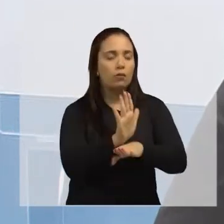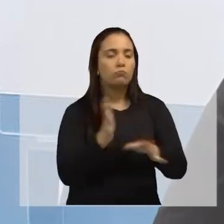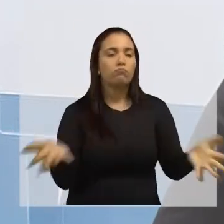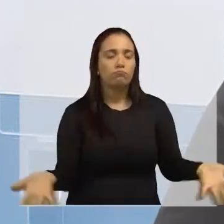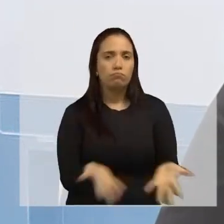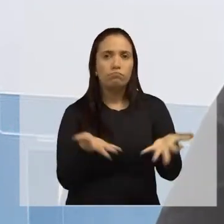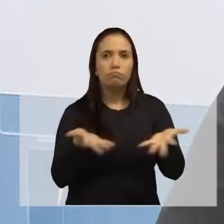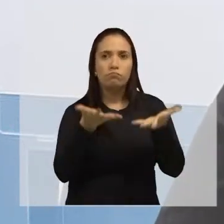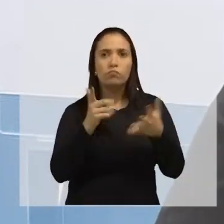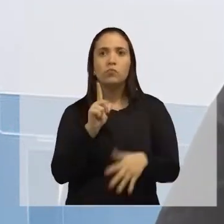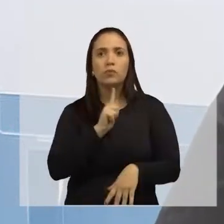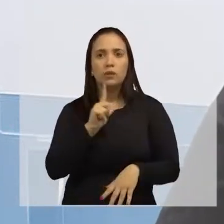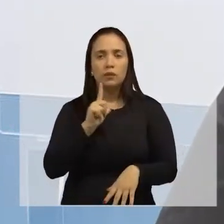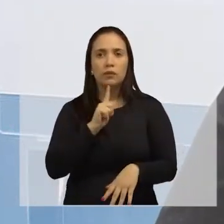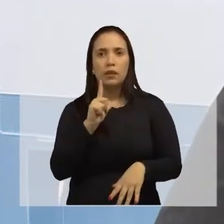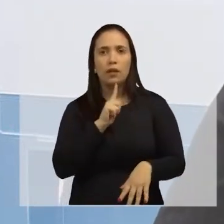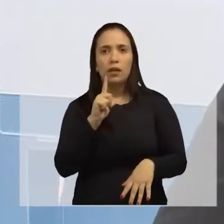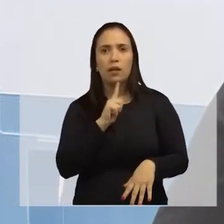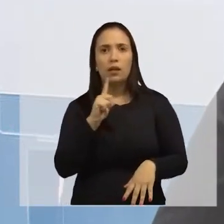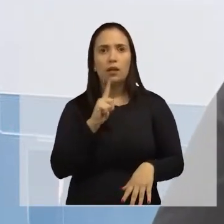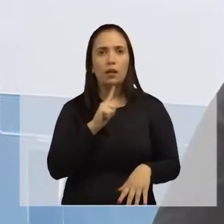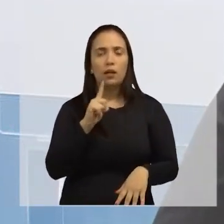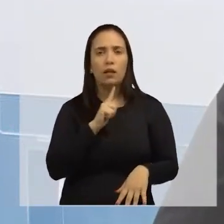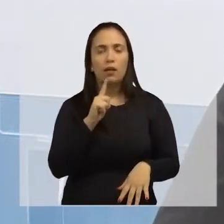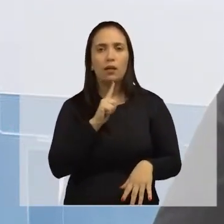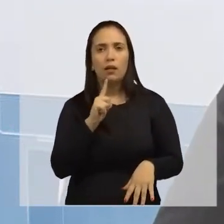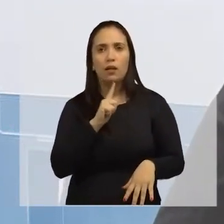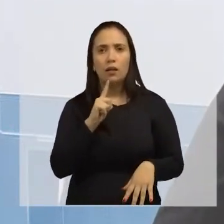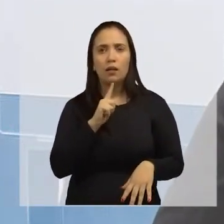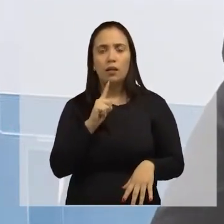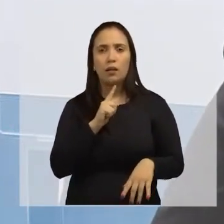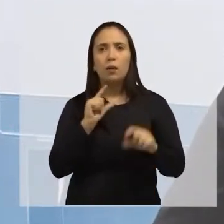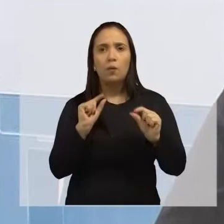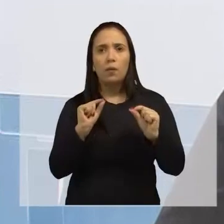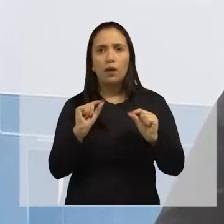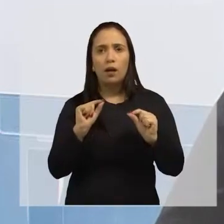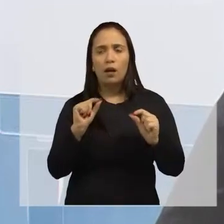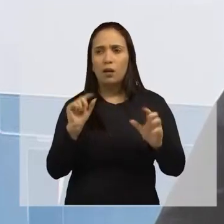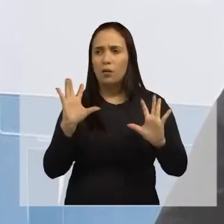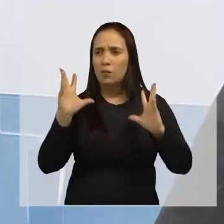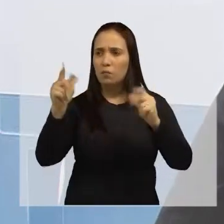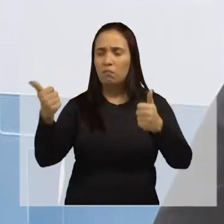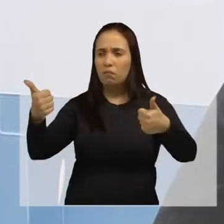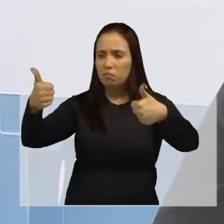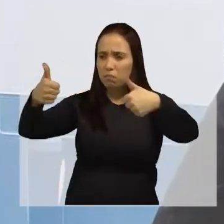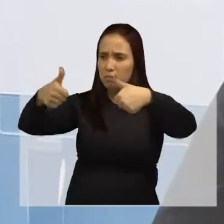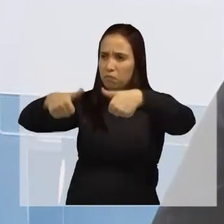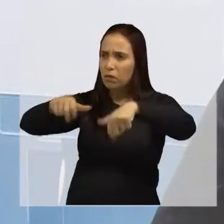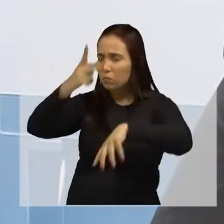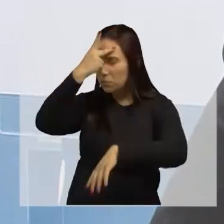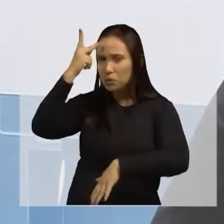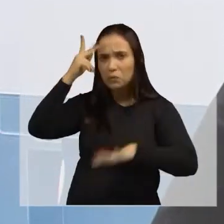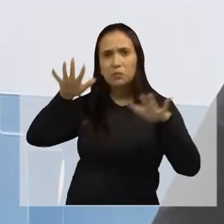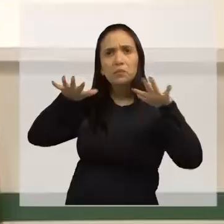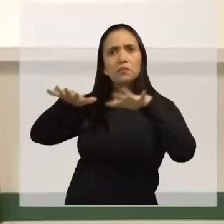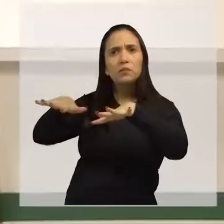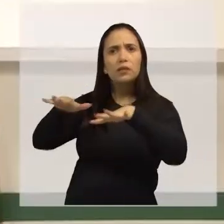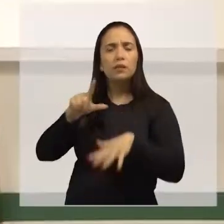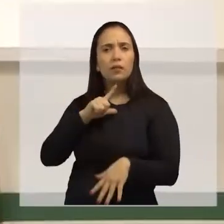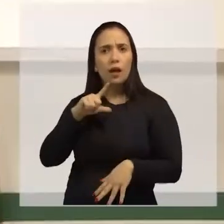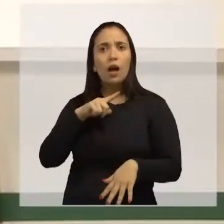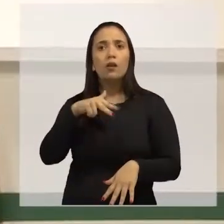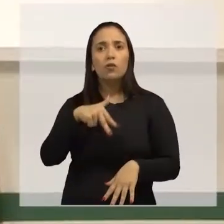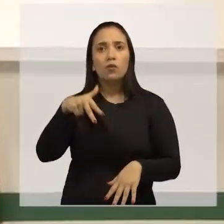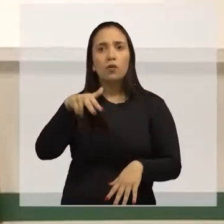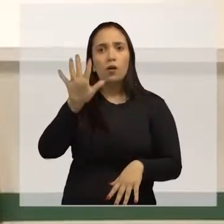fechando a sua participação de uma forma melancólica. E no estado, melancólica. E na região do Nordeste, ele